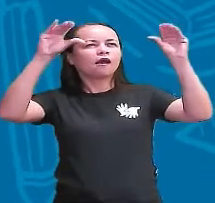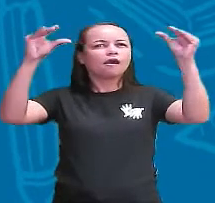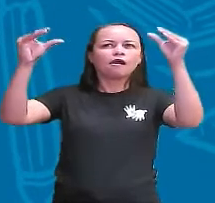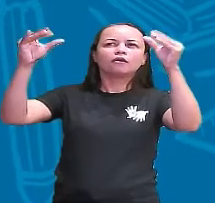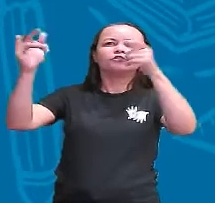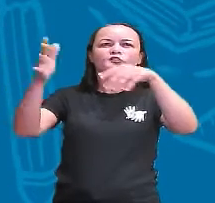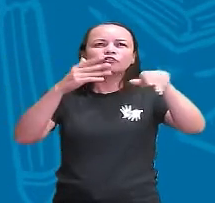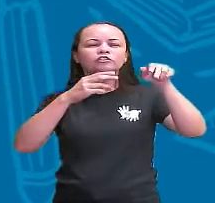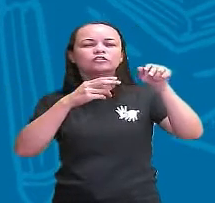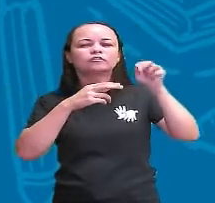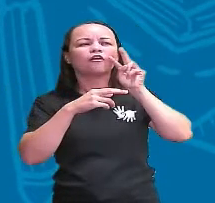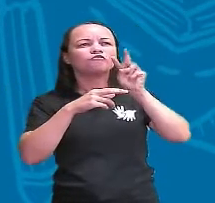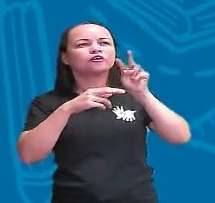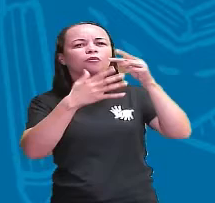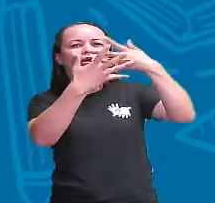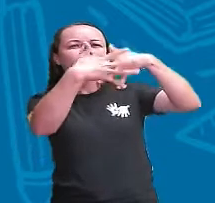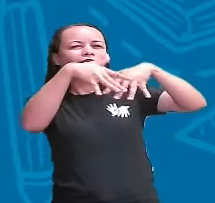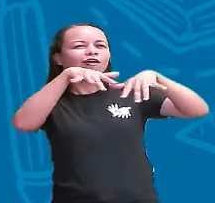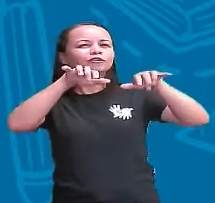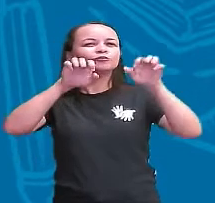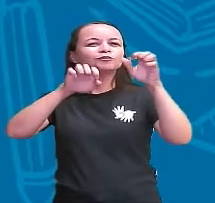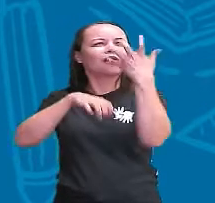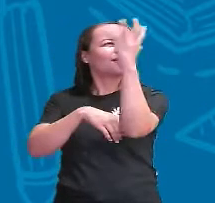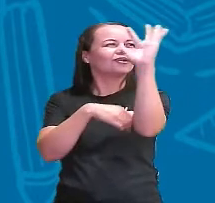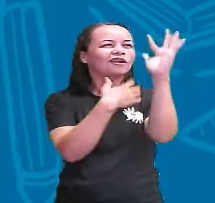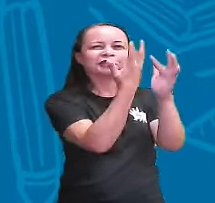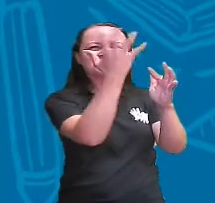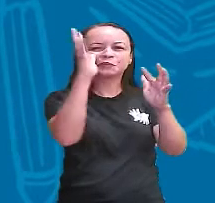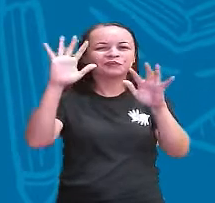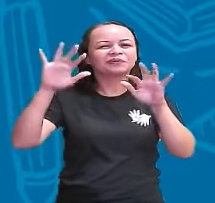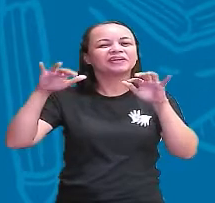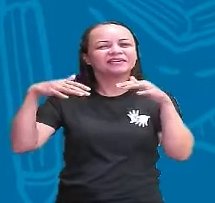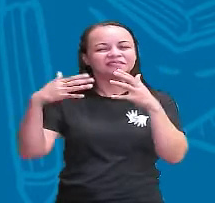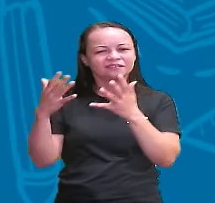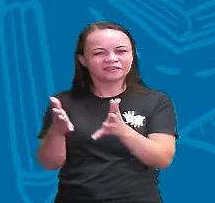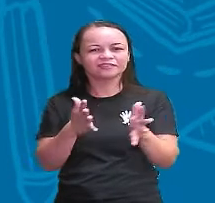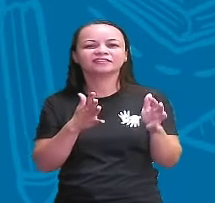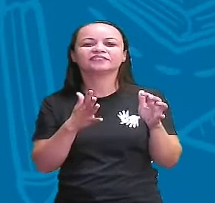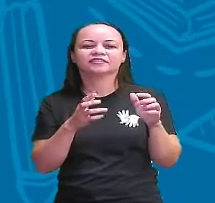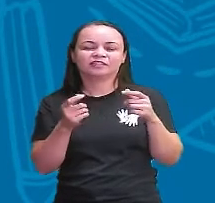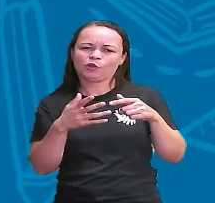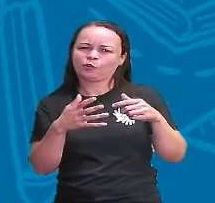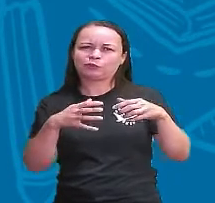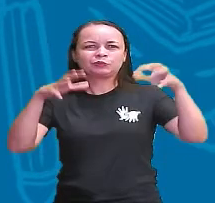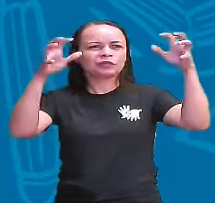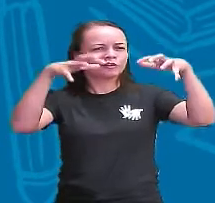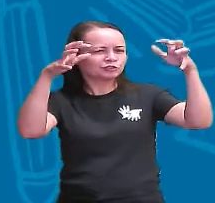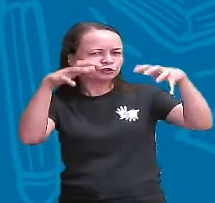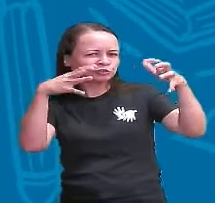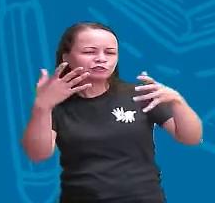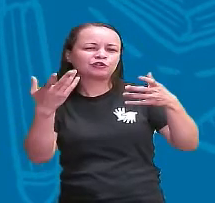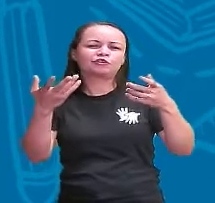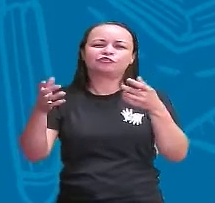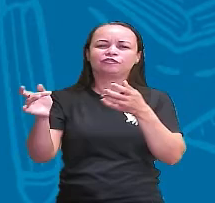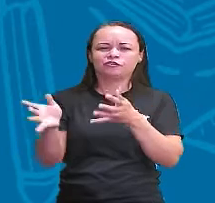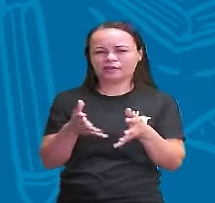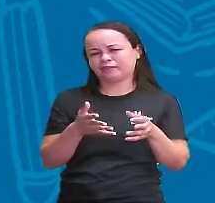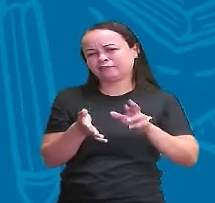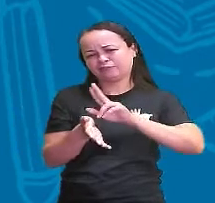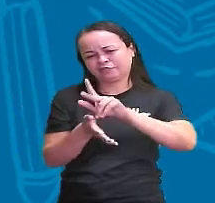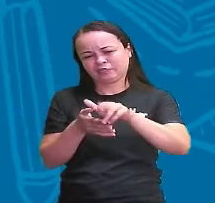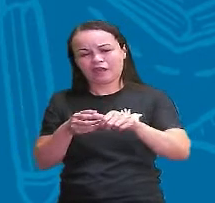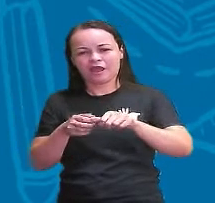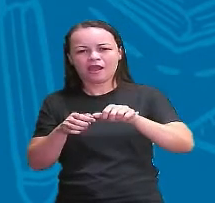vários eventos naturais acontecendo, tá certo? O da chuva, como eu citei para vocês, através da precipitação,